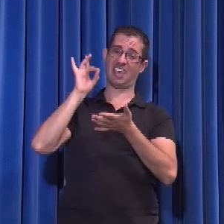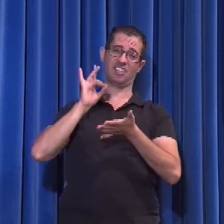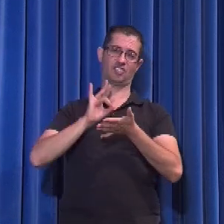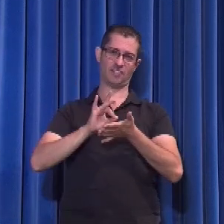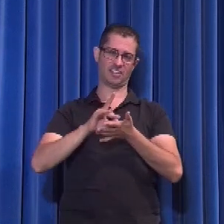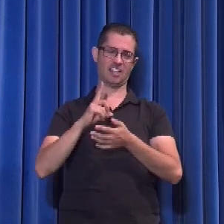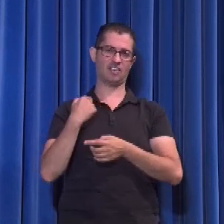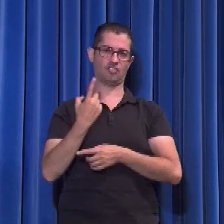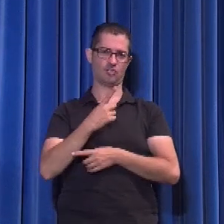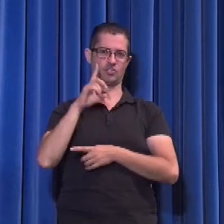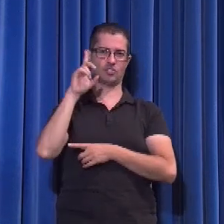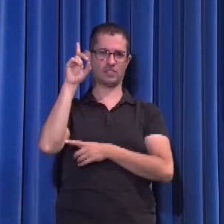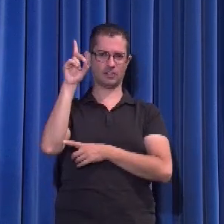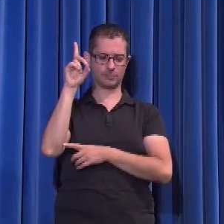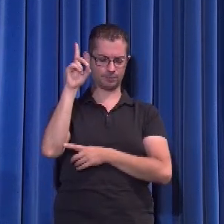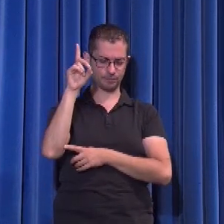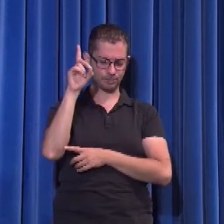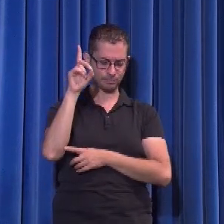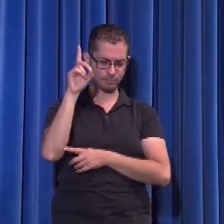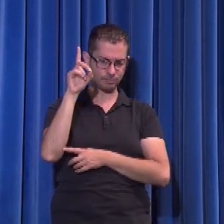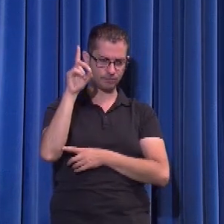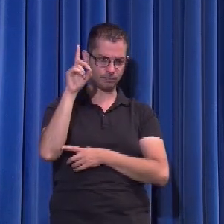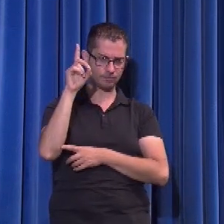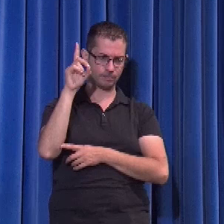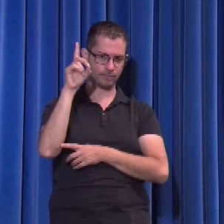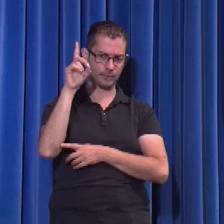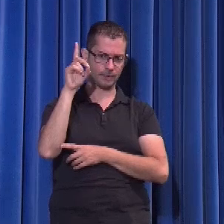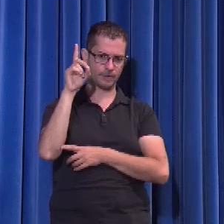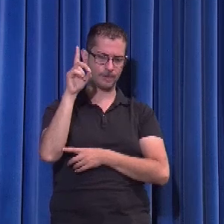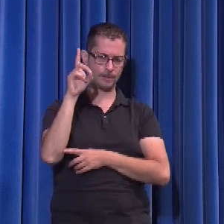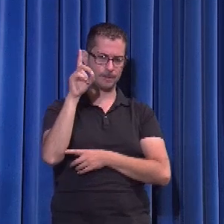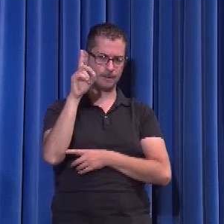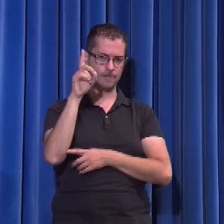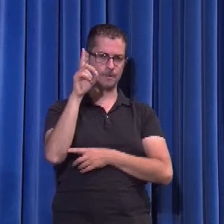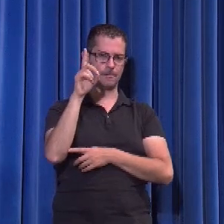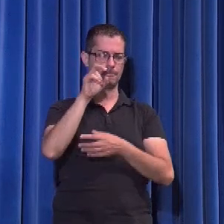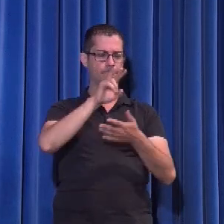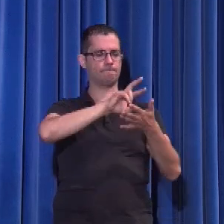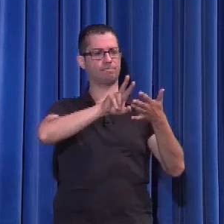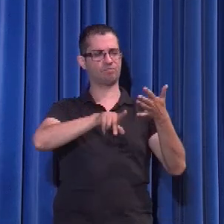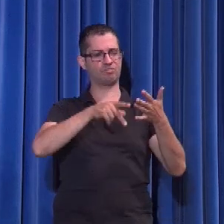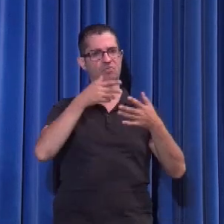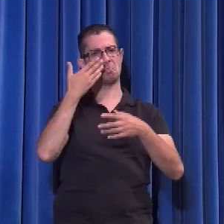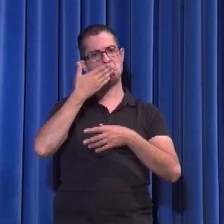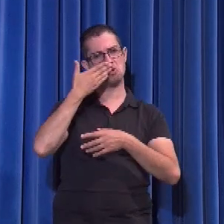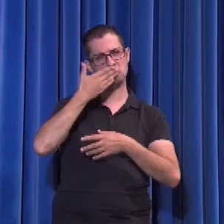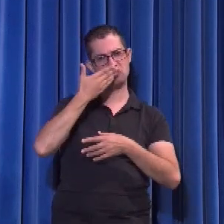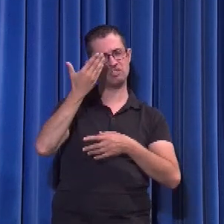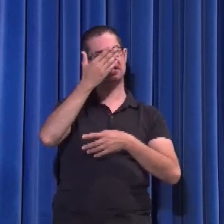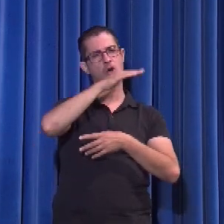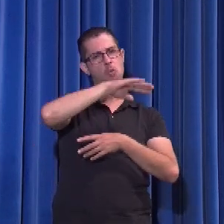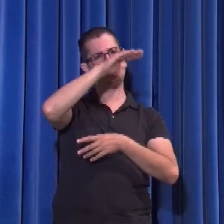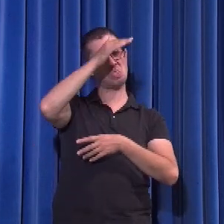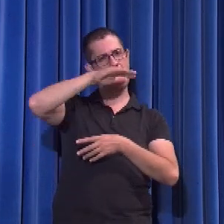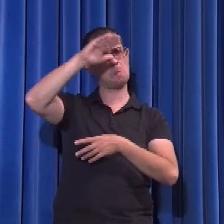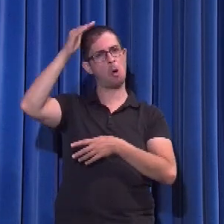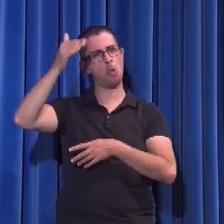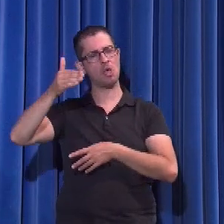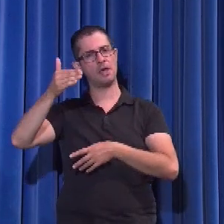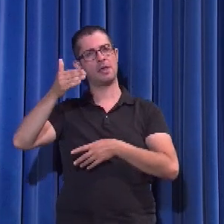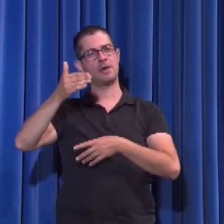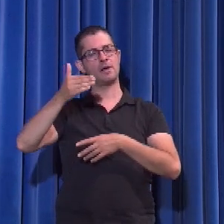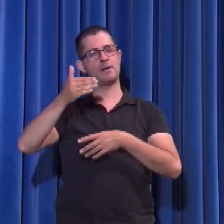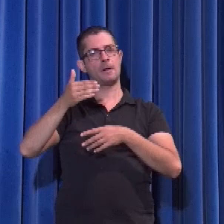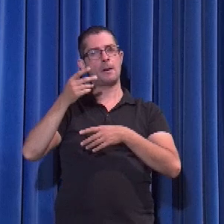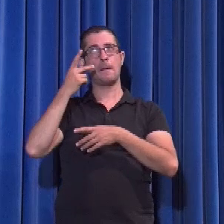os outeiros não passam de ilusão, nem as orgias das montanhas. Com efeito, no